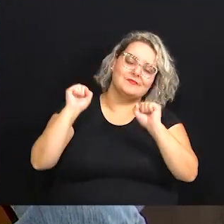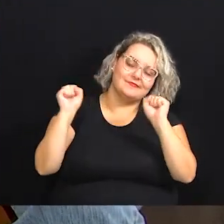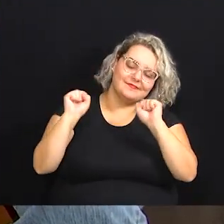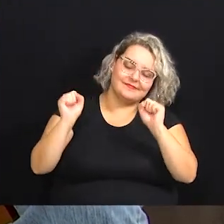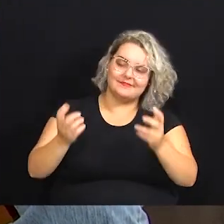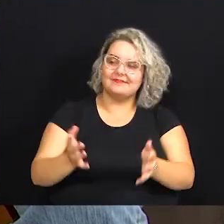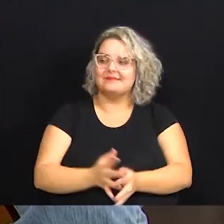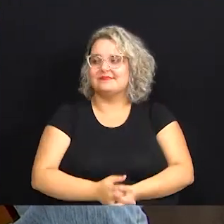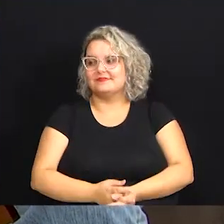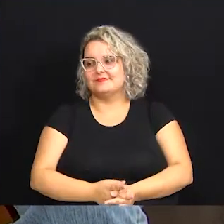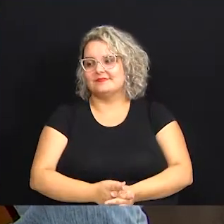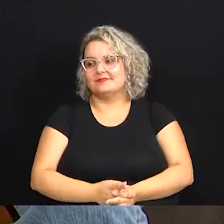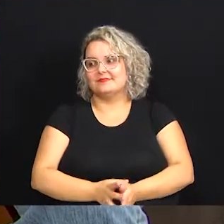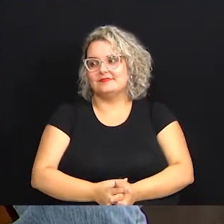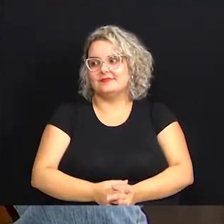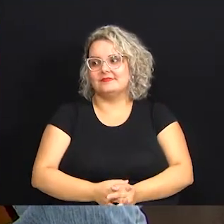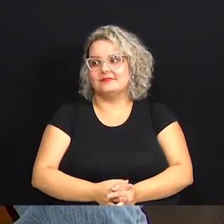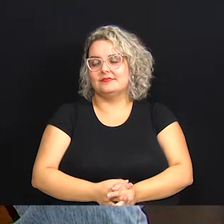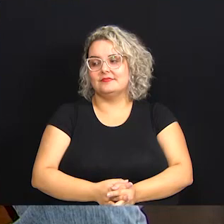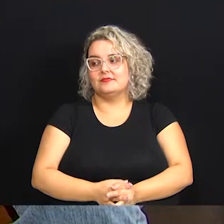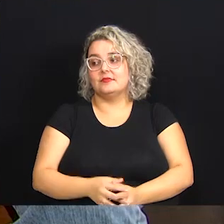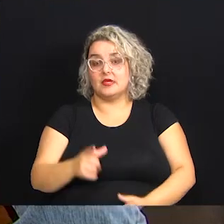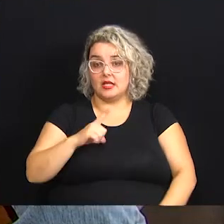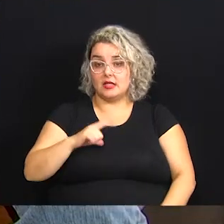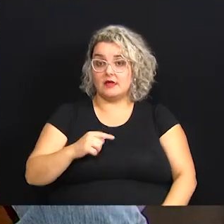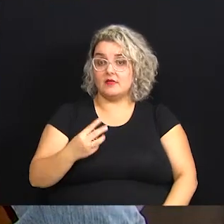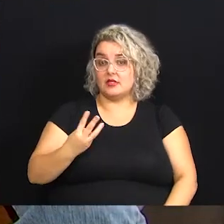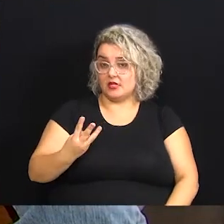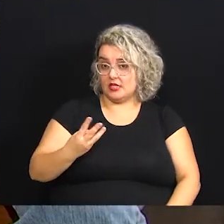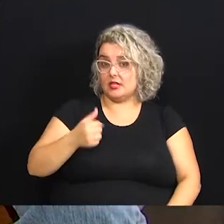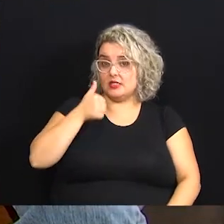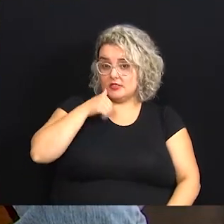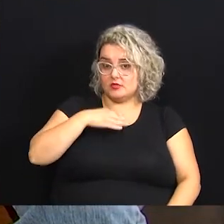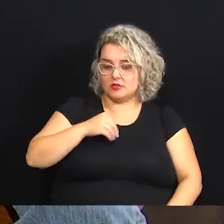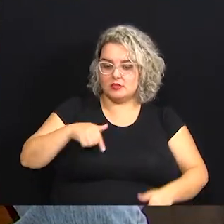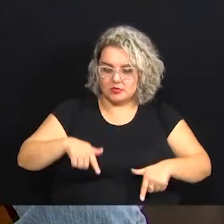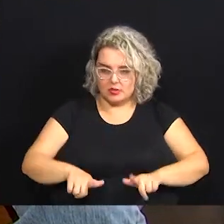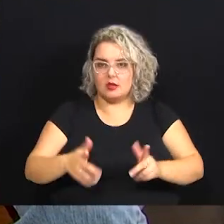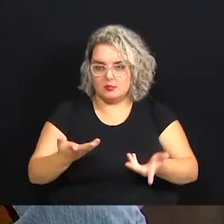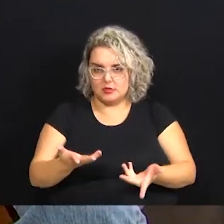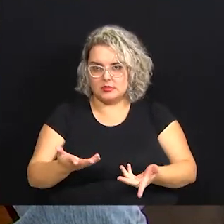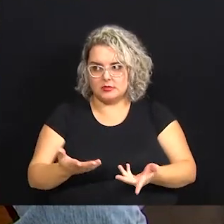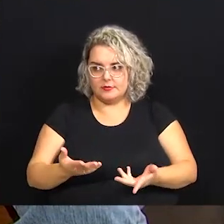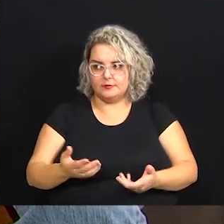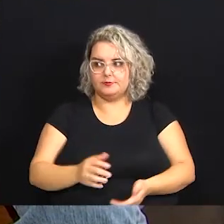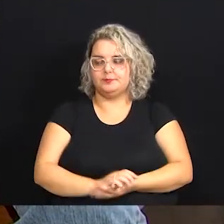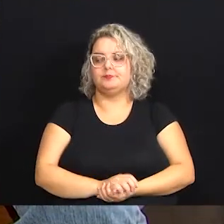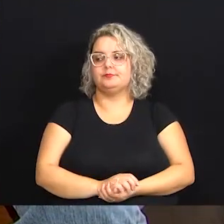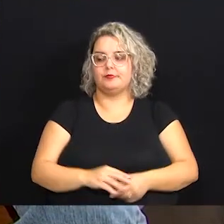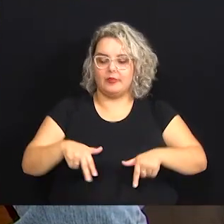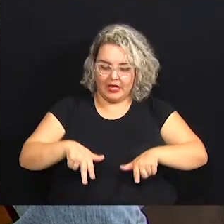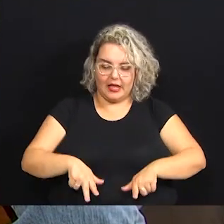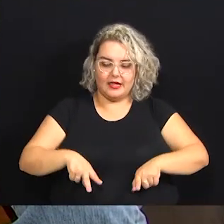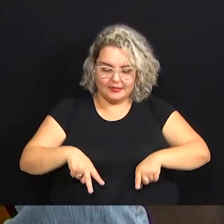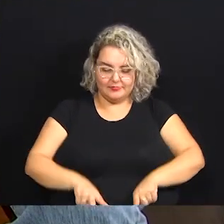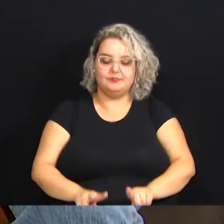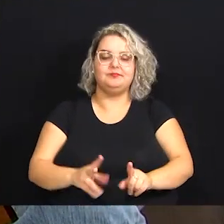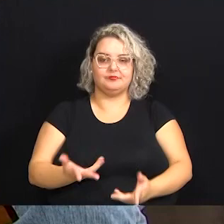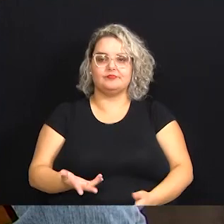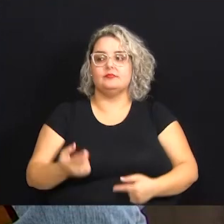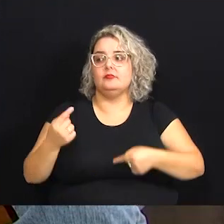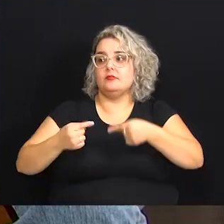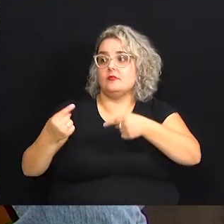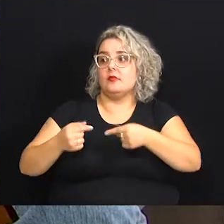adoro. E ele teve trigêmeas. E aí ele estava discutindo porque a